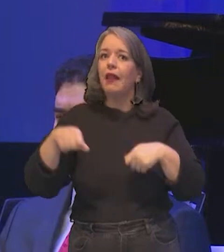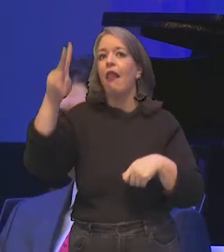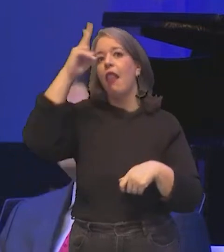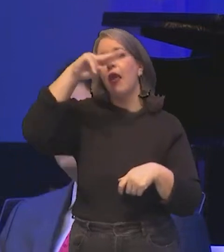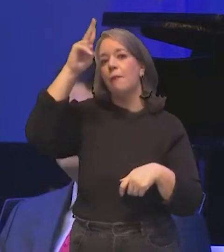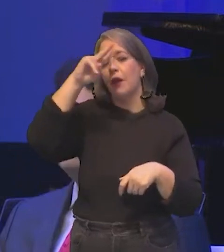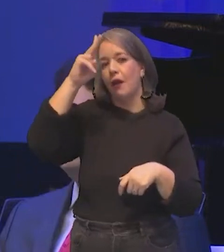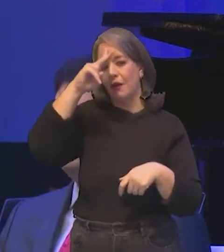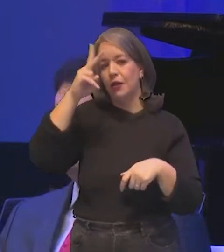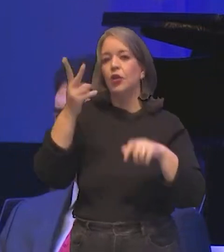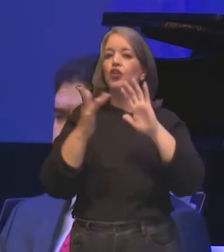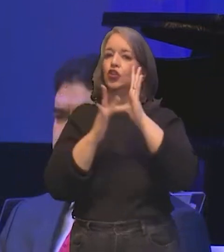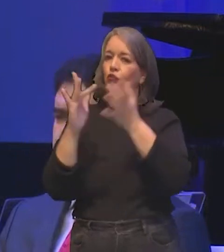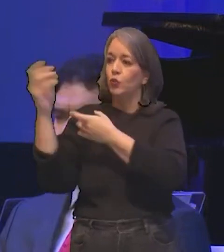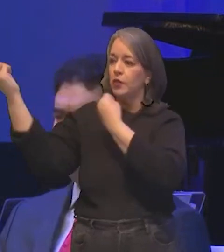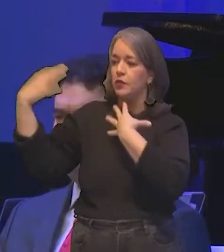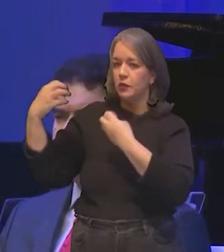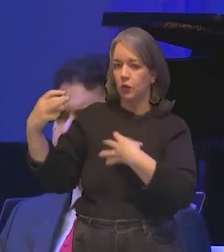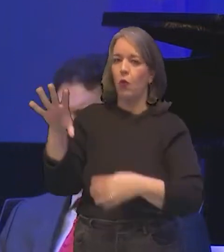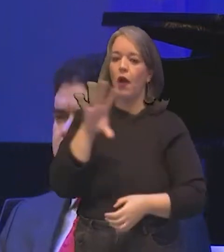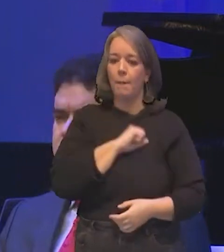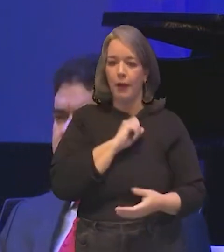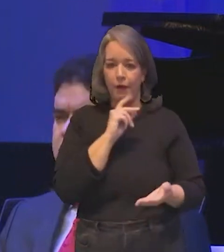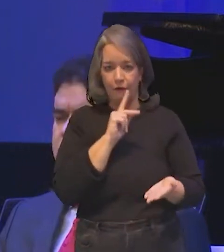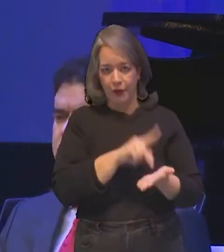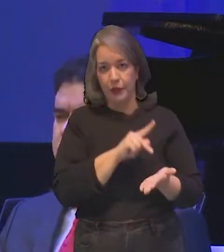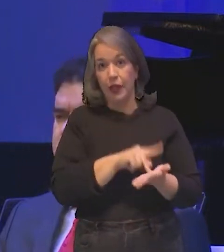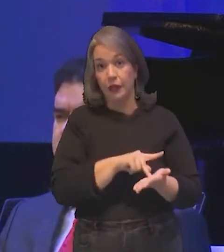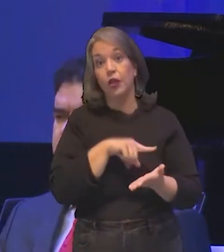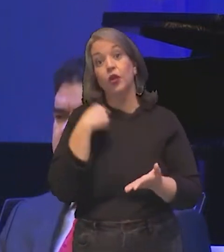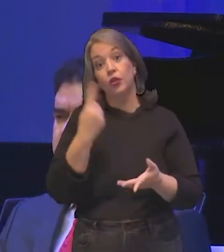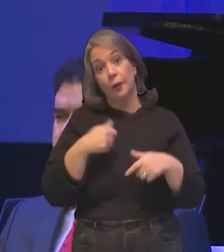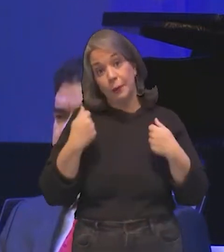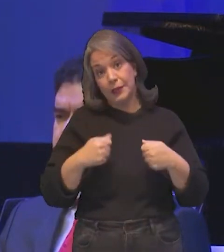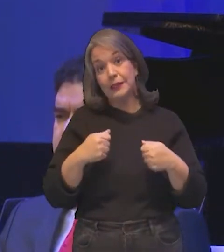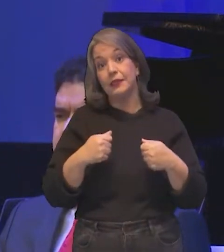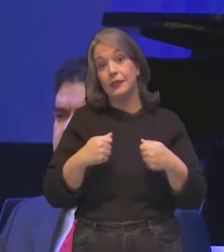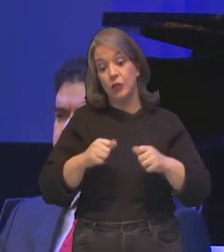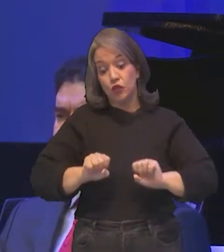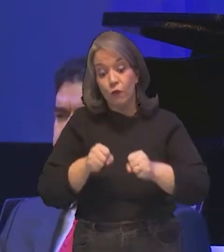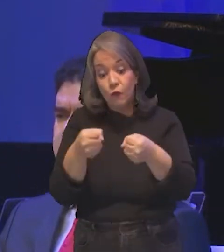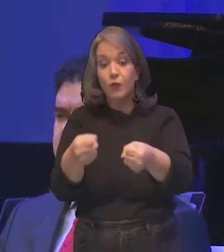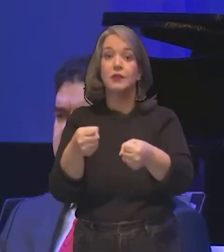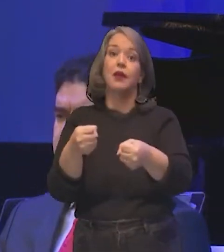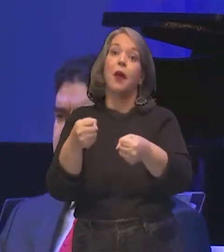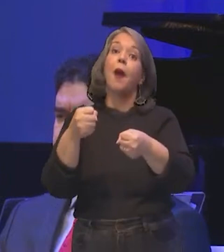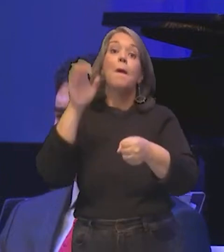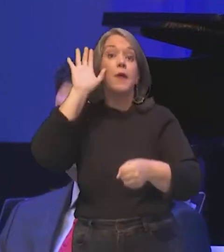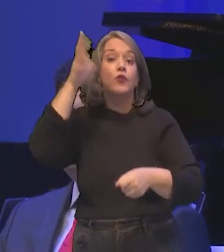e buscar a resolução pacífica dos problemas e perdoar ao próximo.